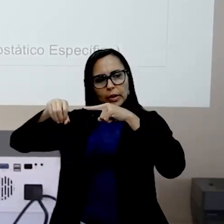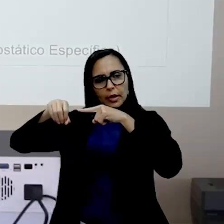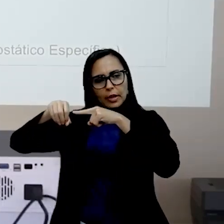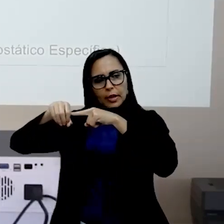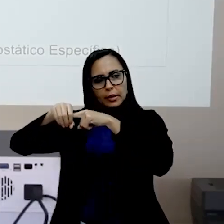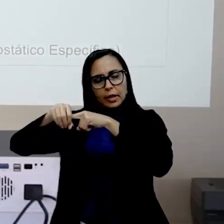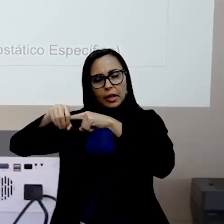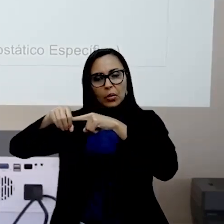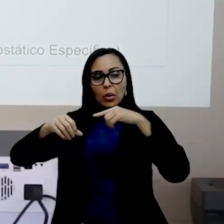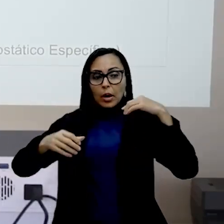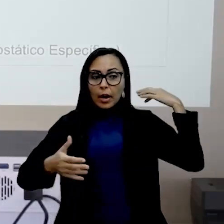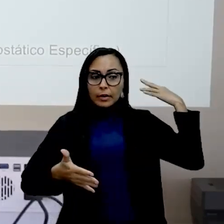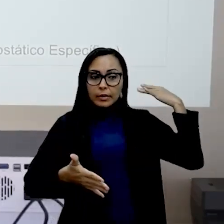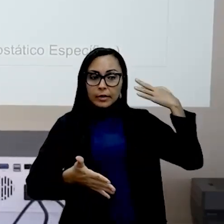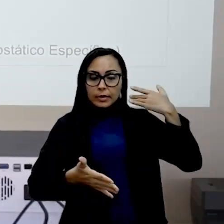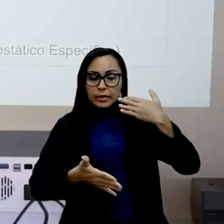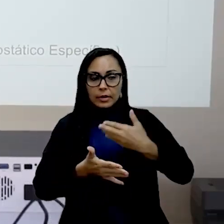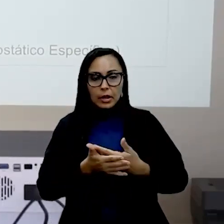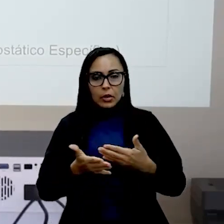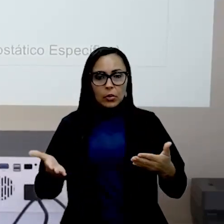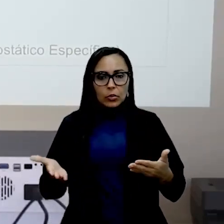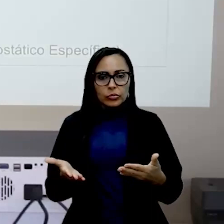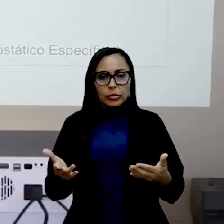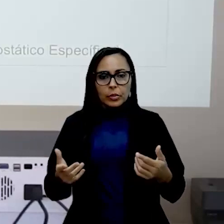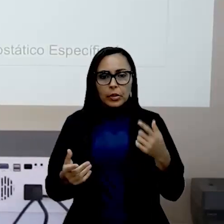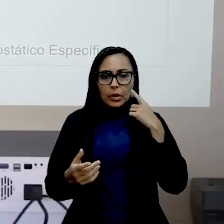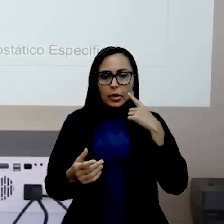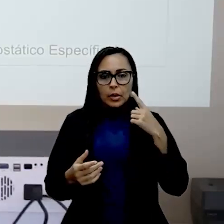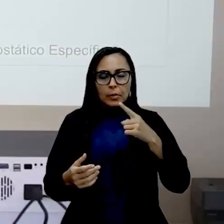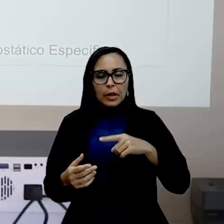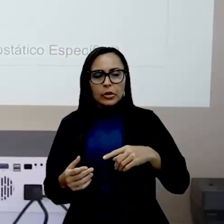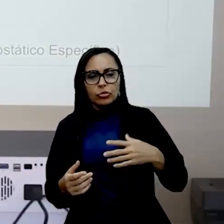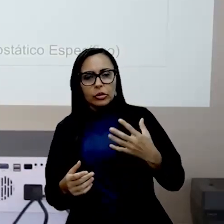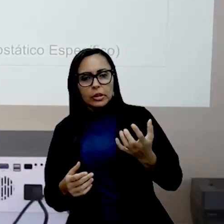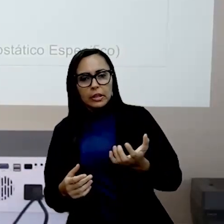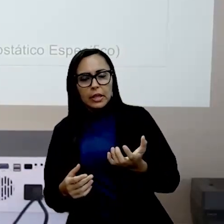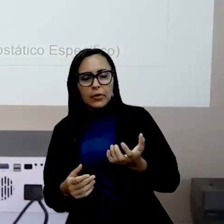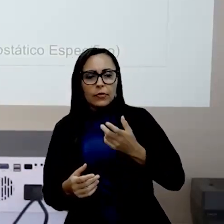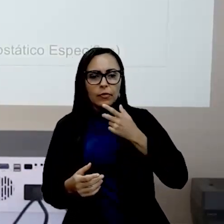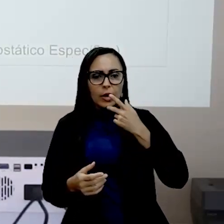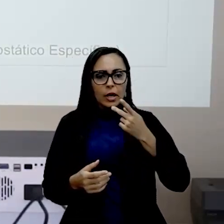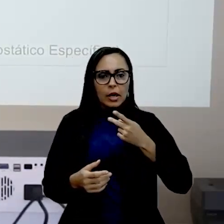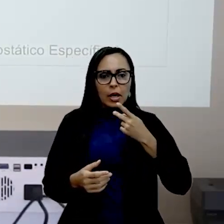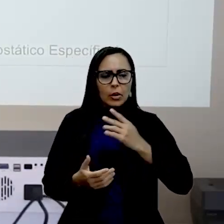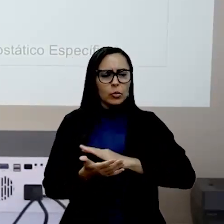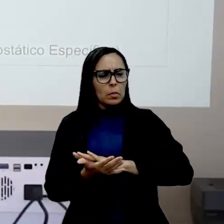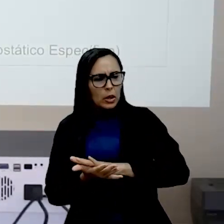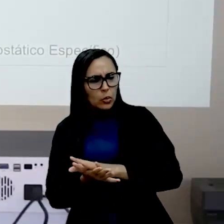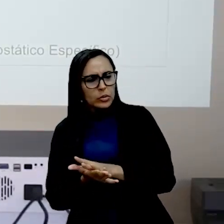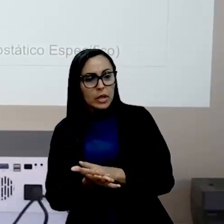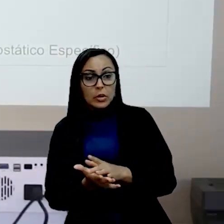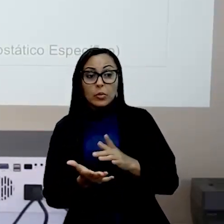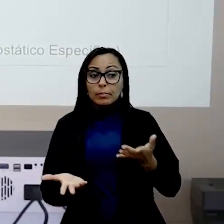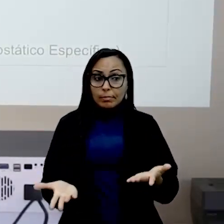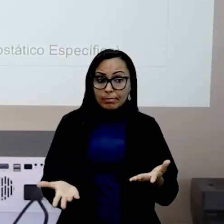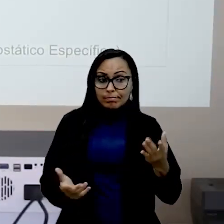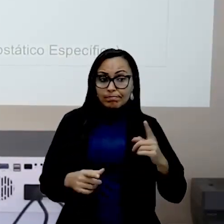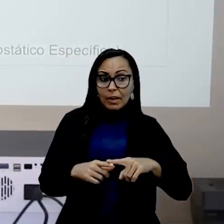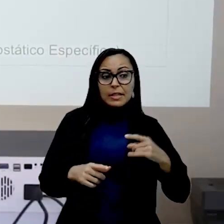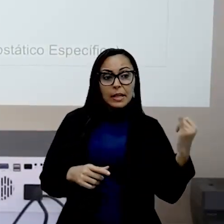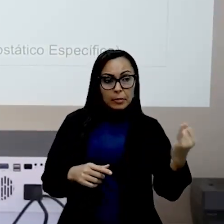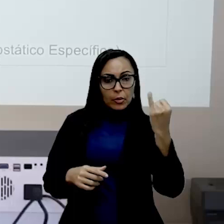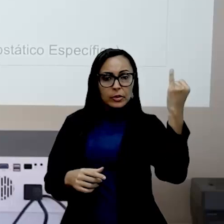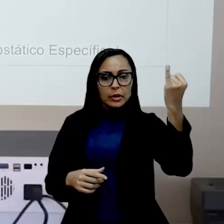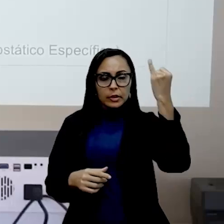hoje, por mais que queiram, né, desmerecer esse exame, ele é importante. Tá? Não teve nenhum cara que